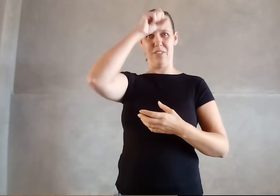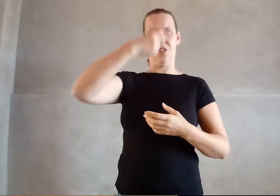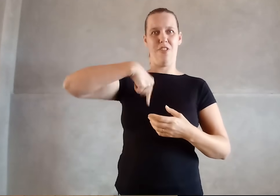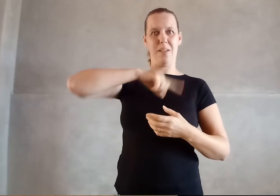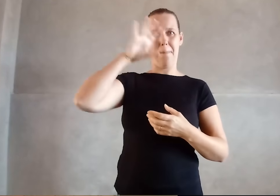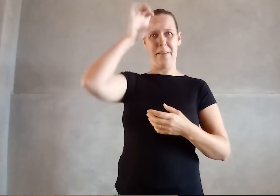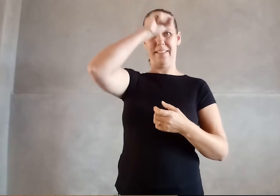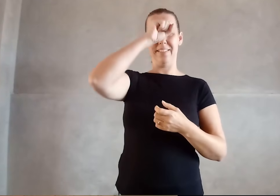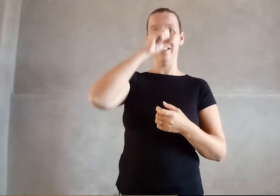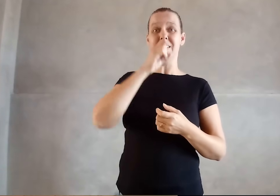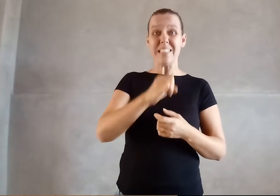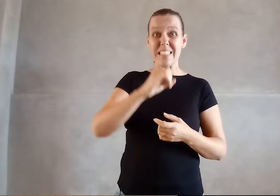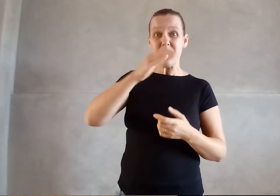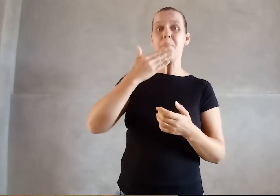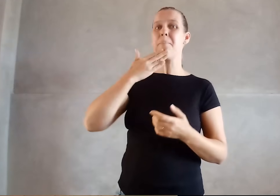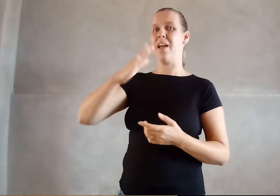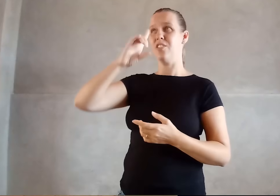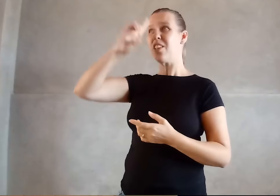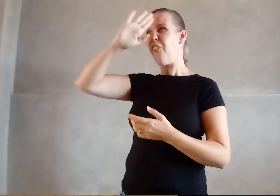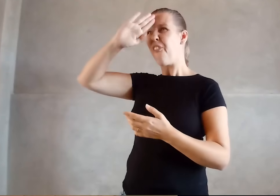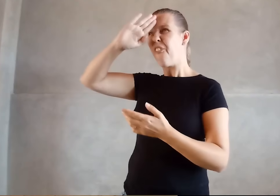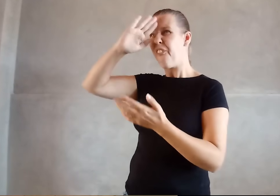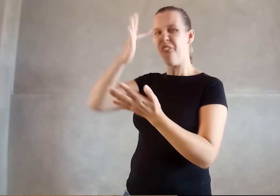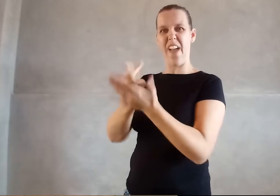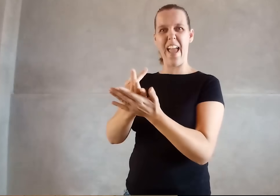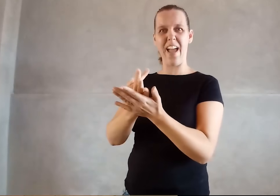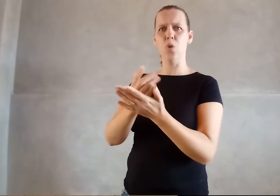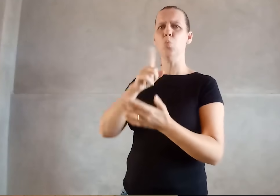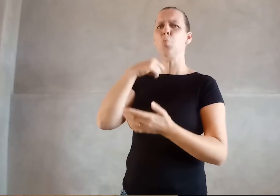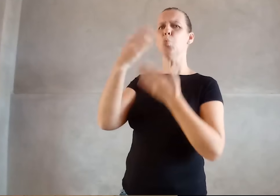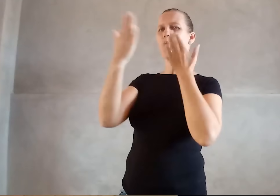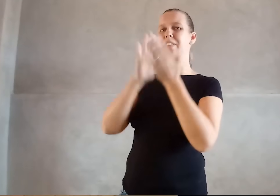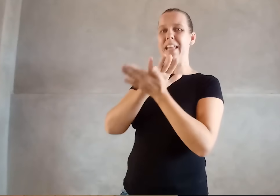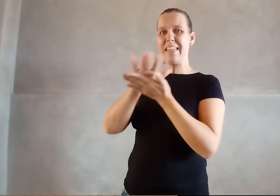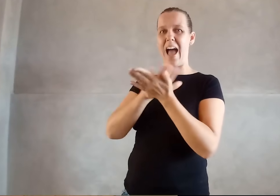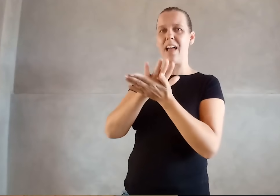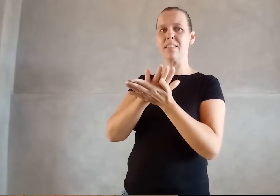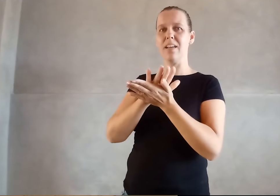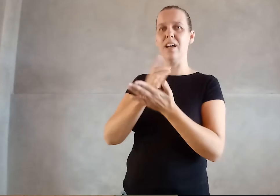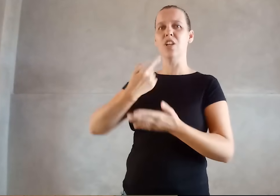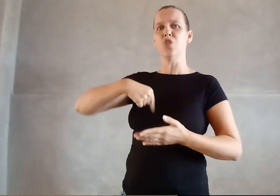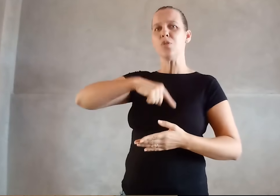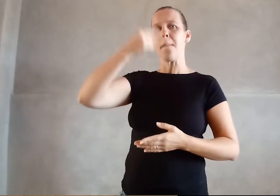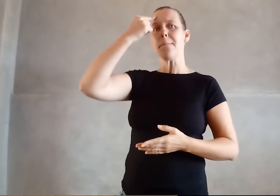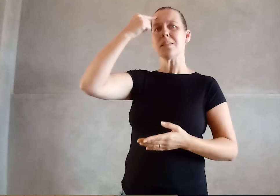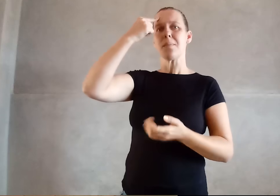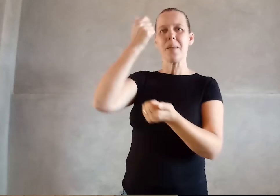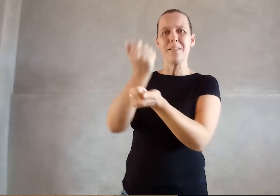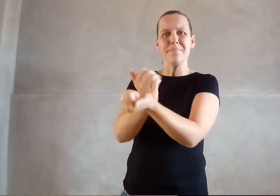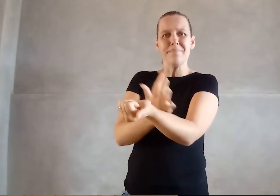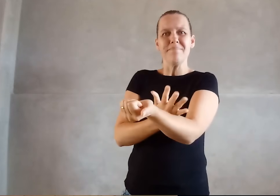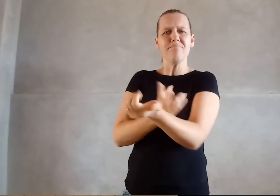duvidar, a nossa mente, a nossa emoção será constante e naturalmente a nossa